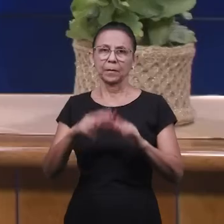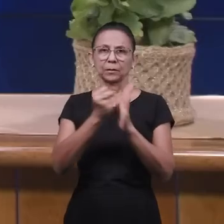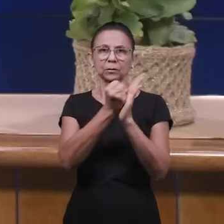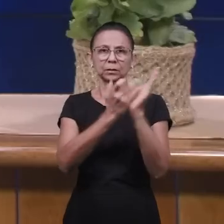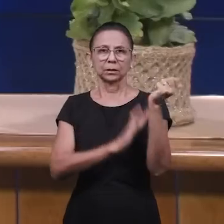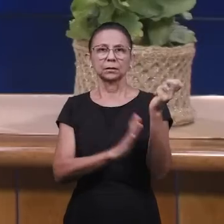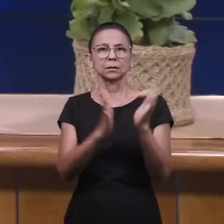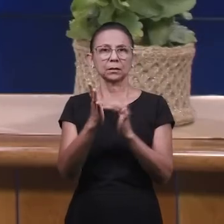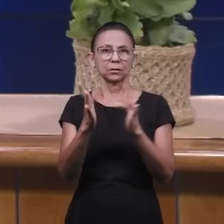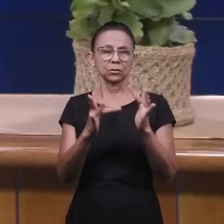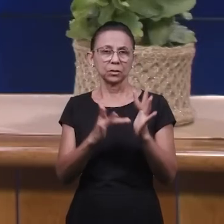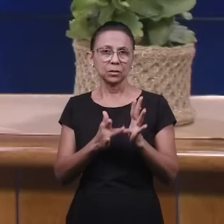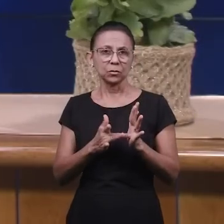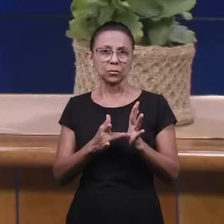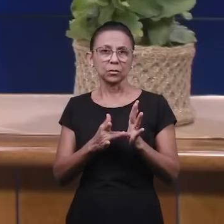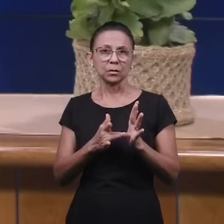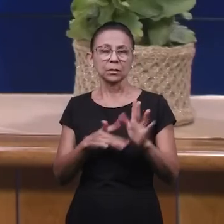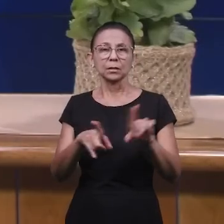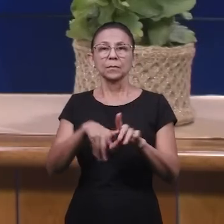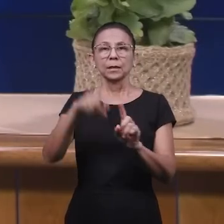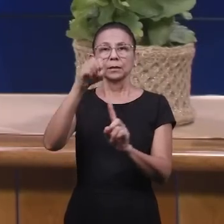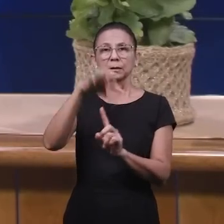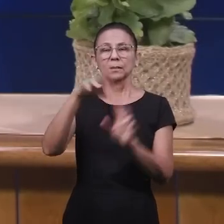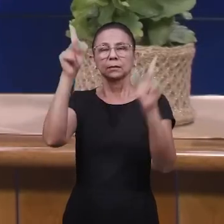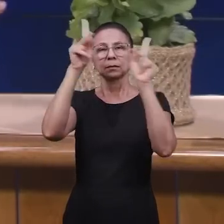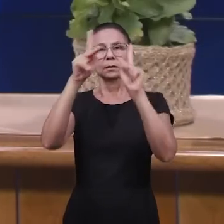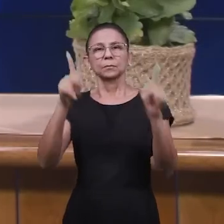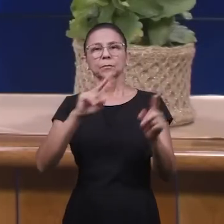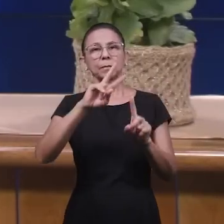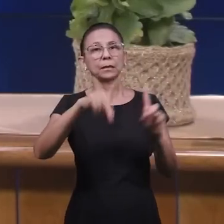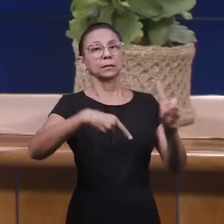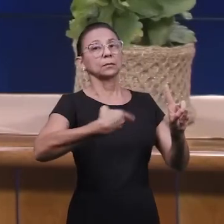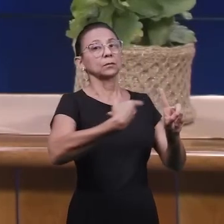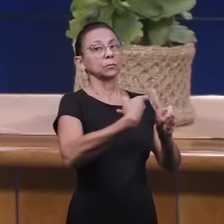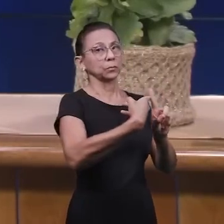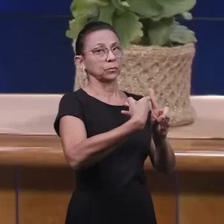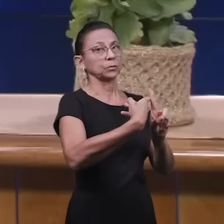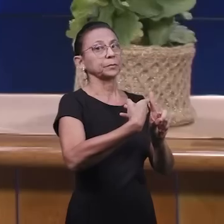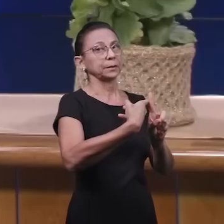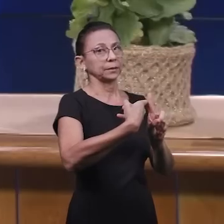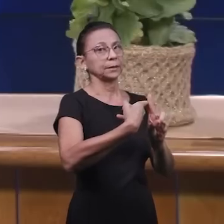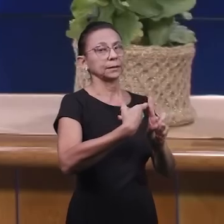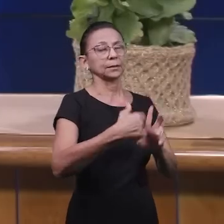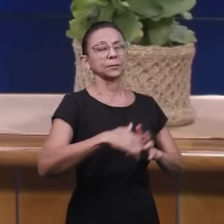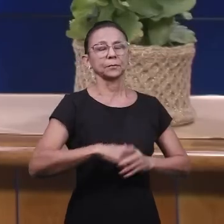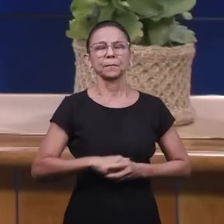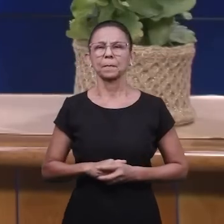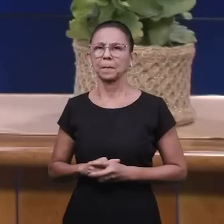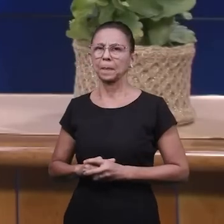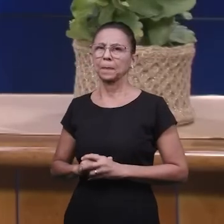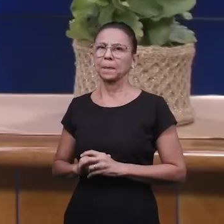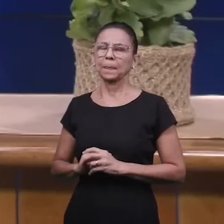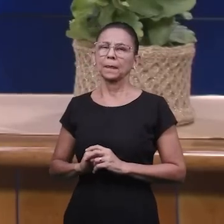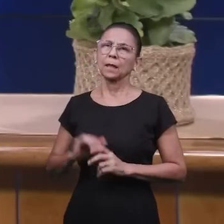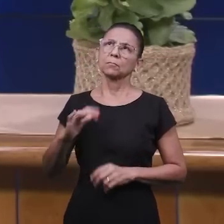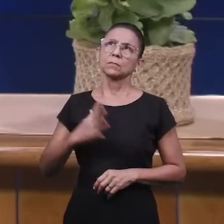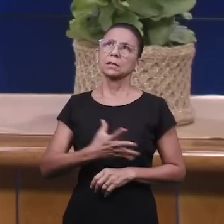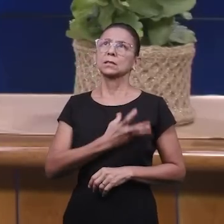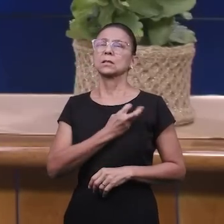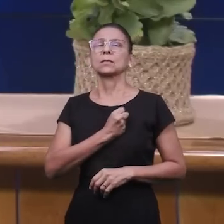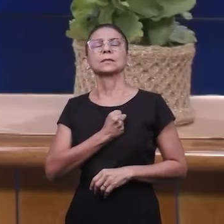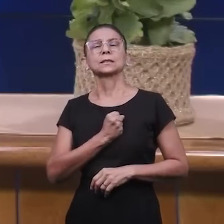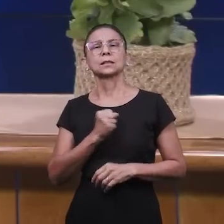vida, salvação é livramento, salvação é saúde. E diz esse texto aí, justificou